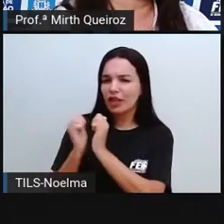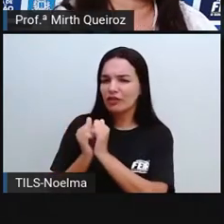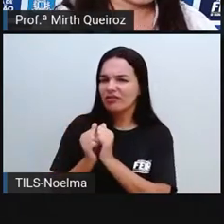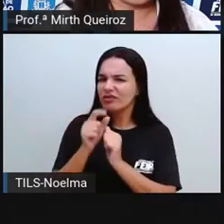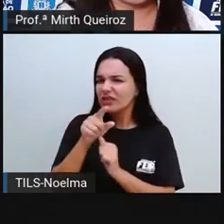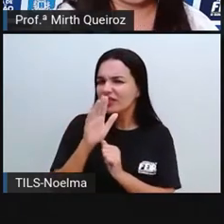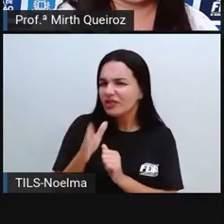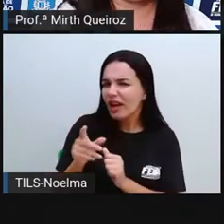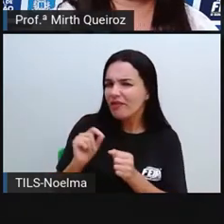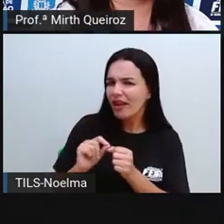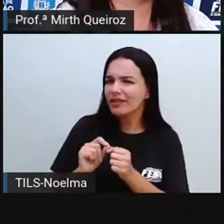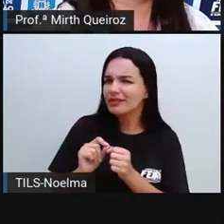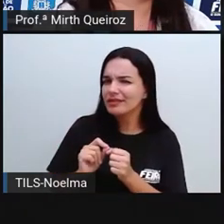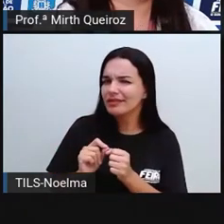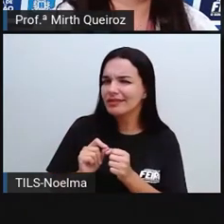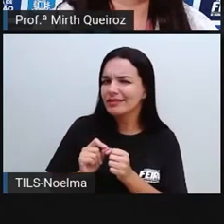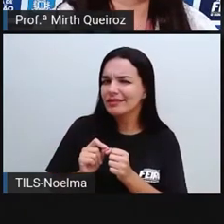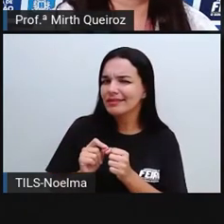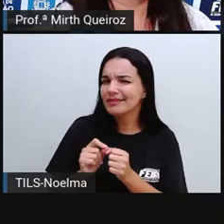relato pessoal?